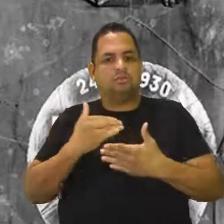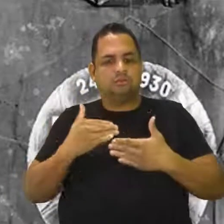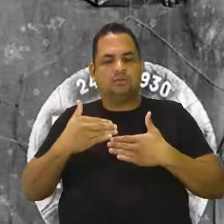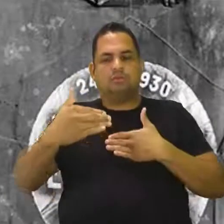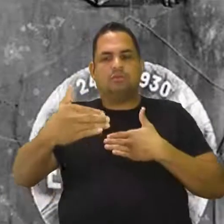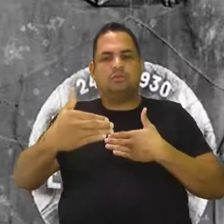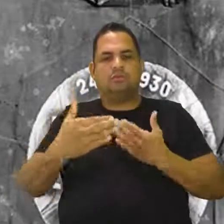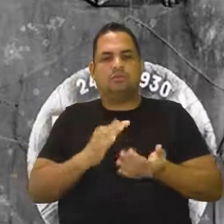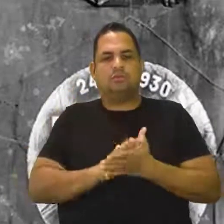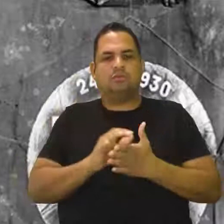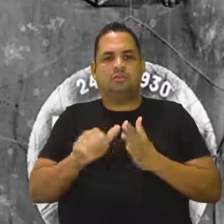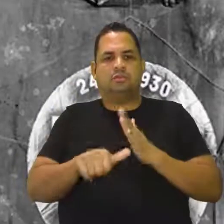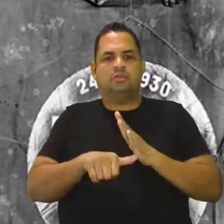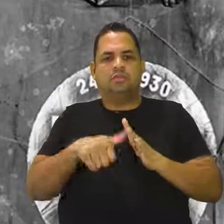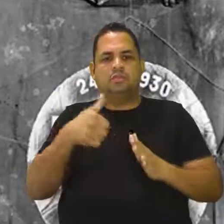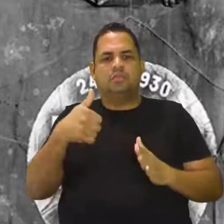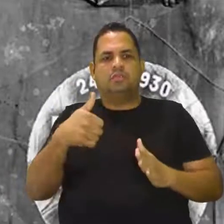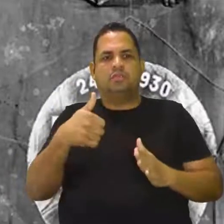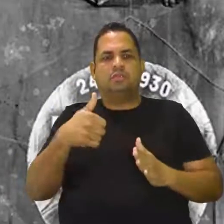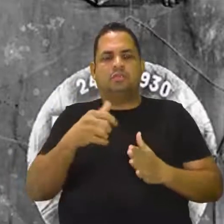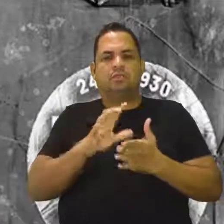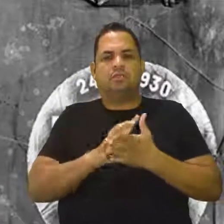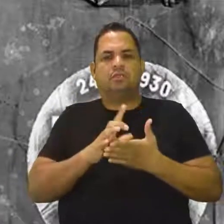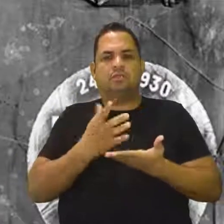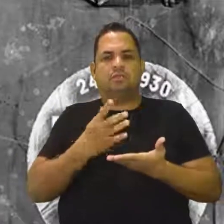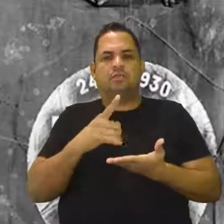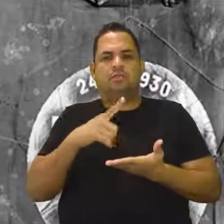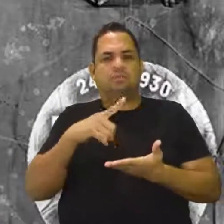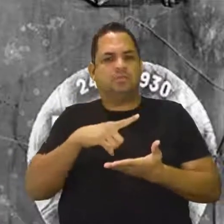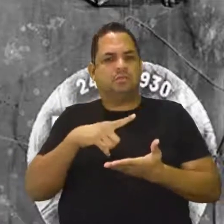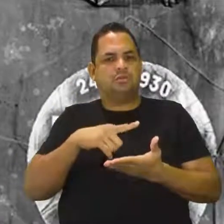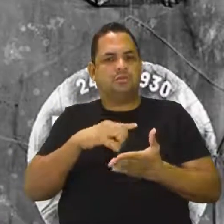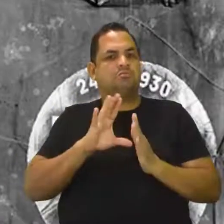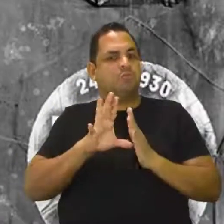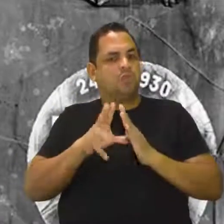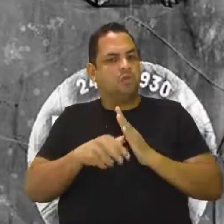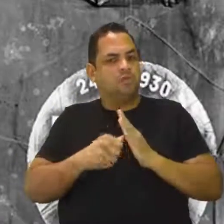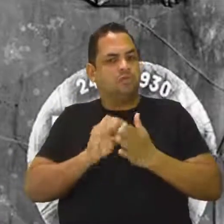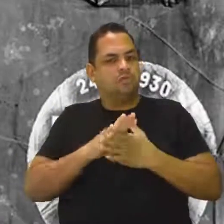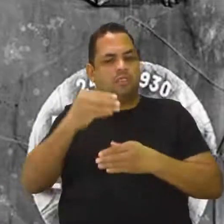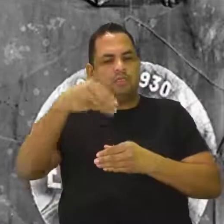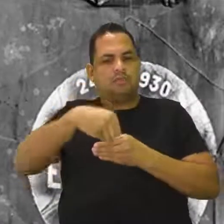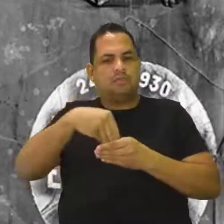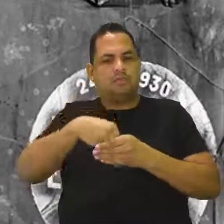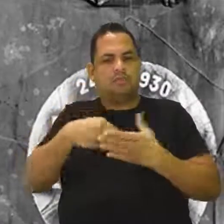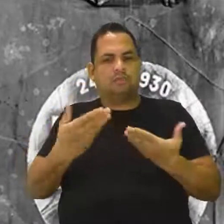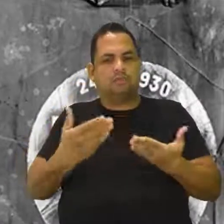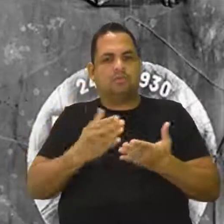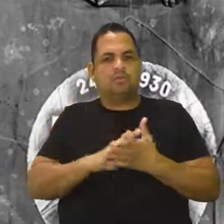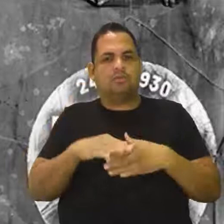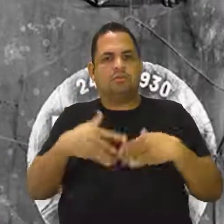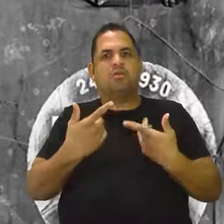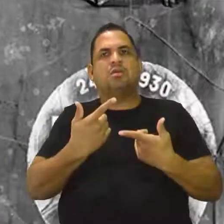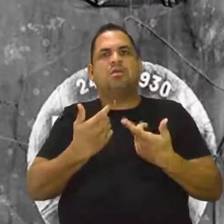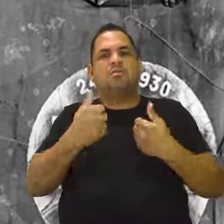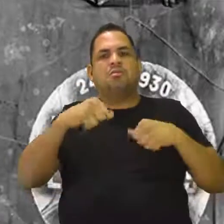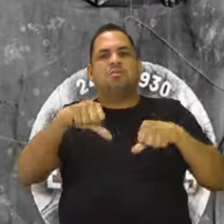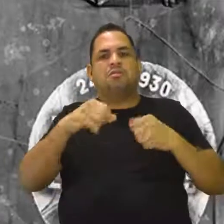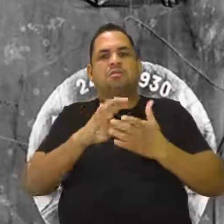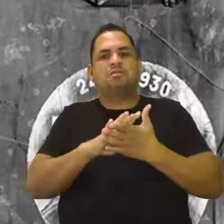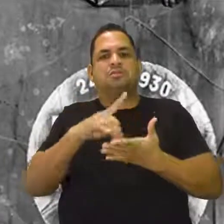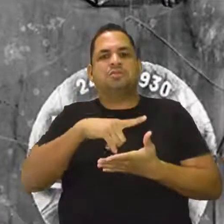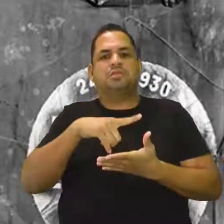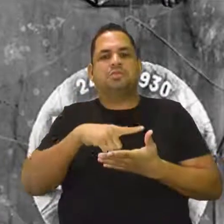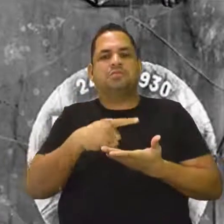frente. Primeiramente, eles vão dizer que houve fraude na eleição. A primeira coisa que se tem em uma crise é dizer que houve fraude